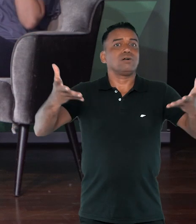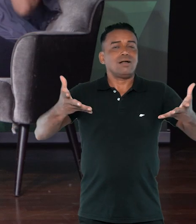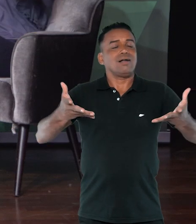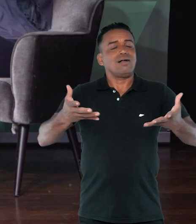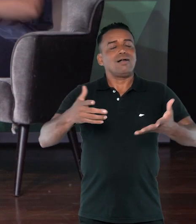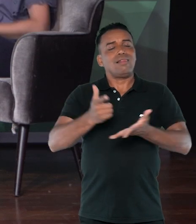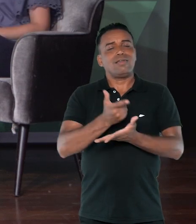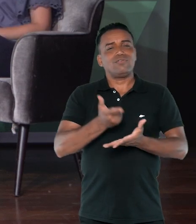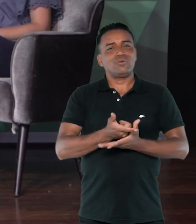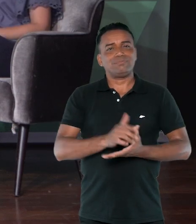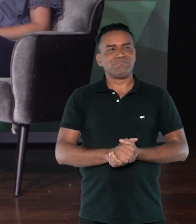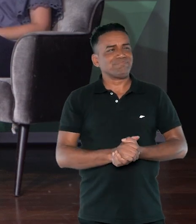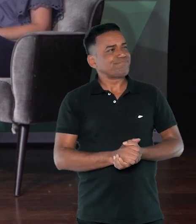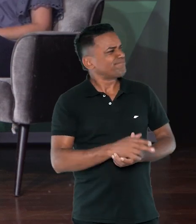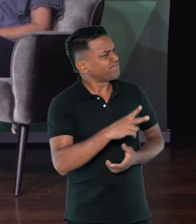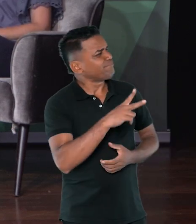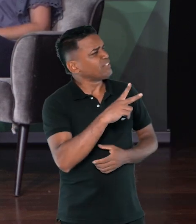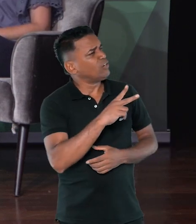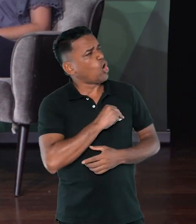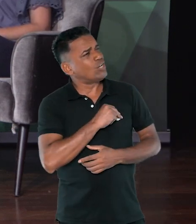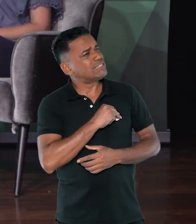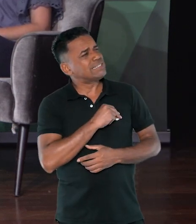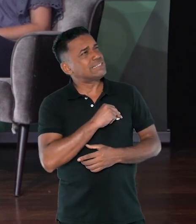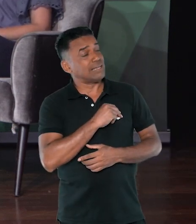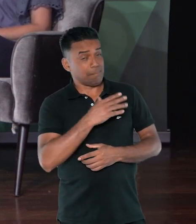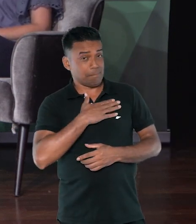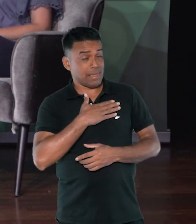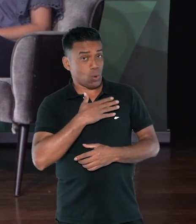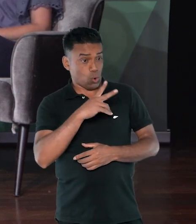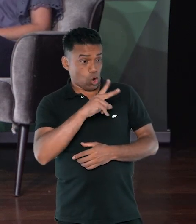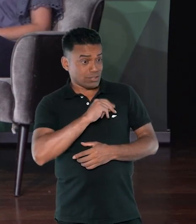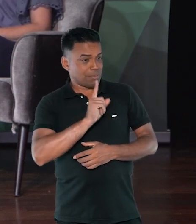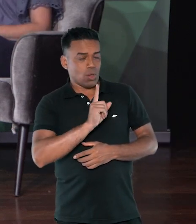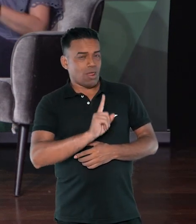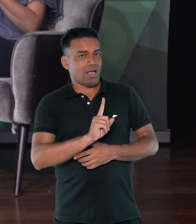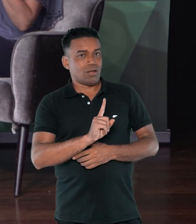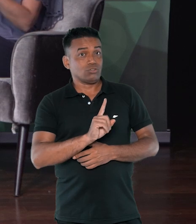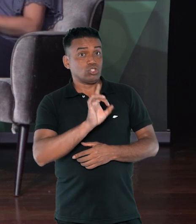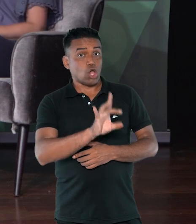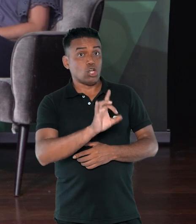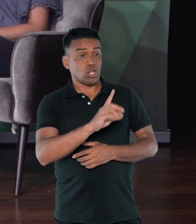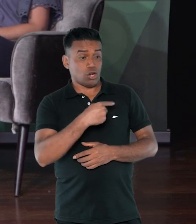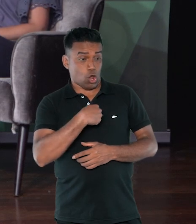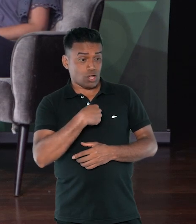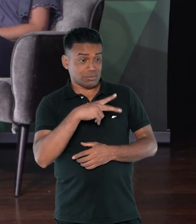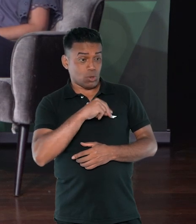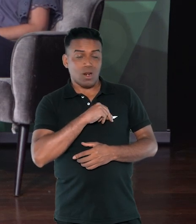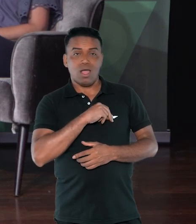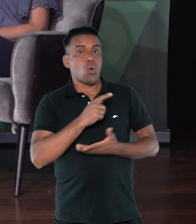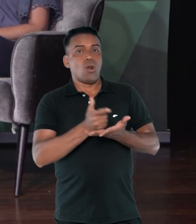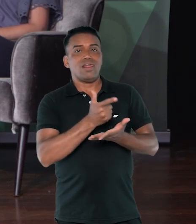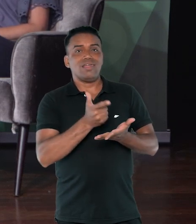Assim, a gente não tem a dimensão de como isso pode chegar no coração das pessoas e né, como pode